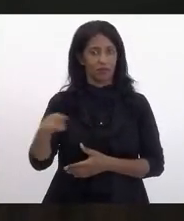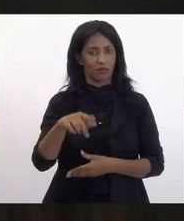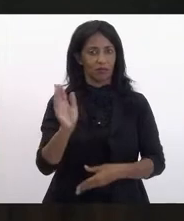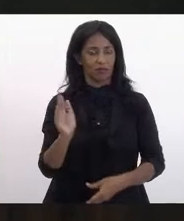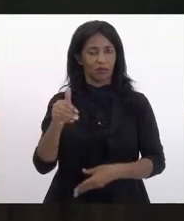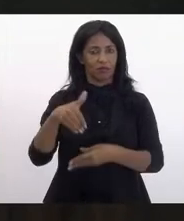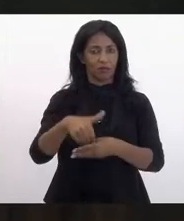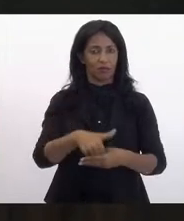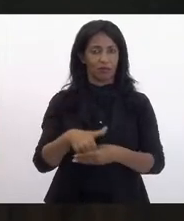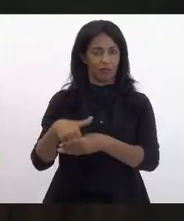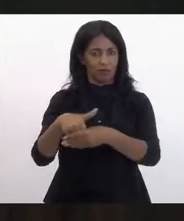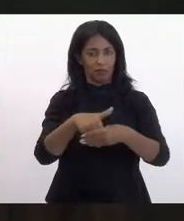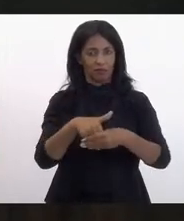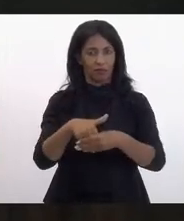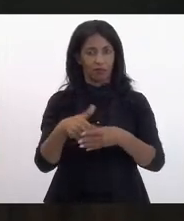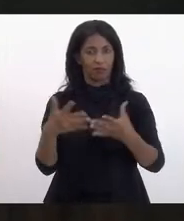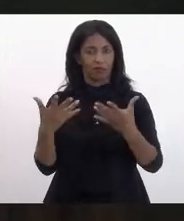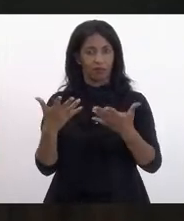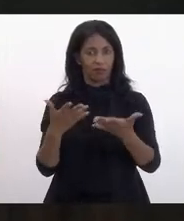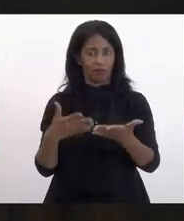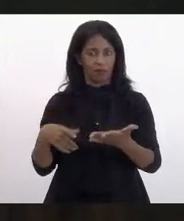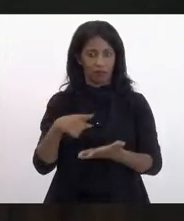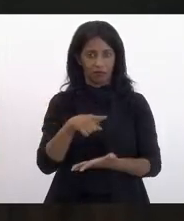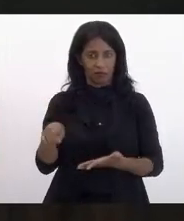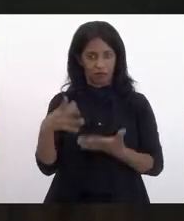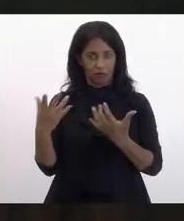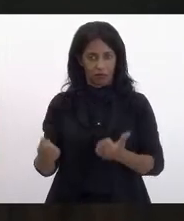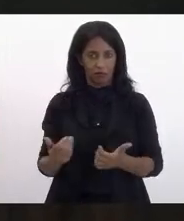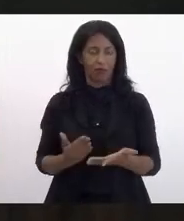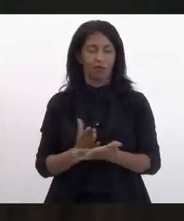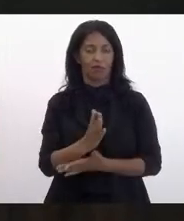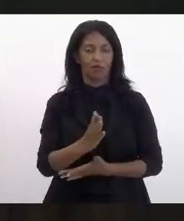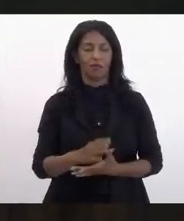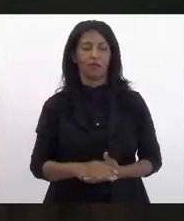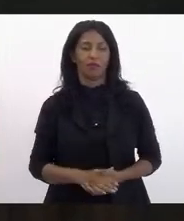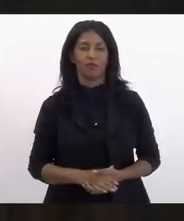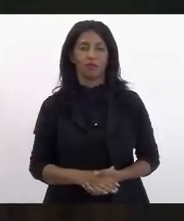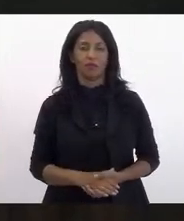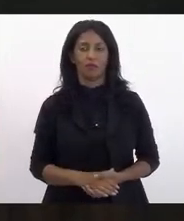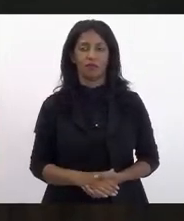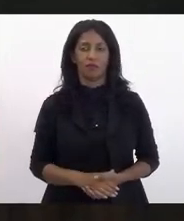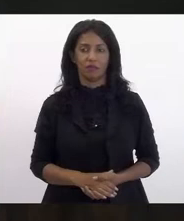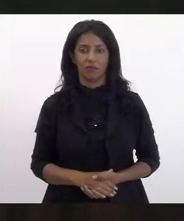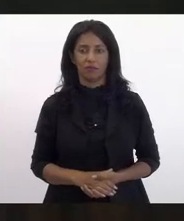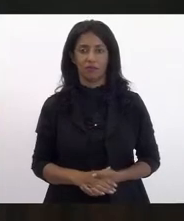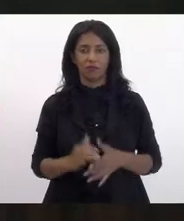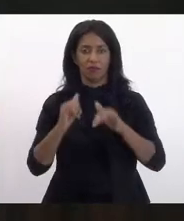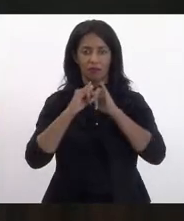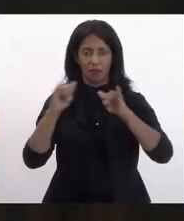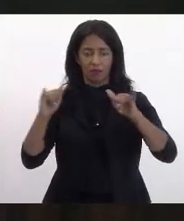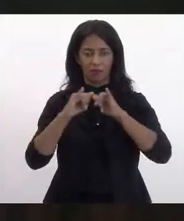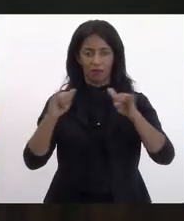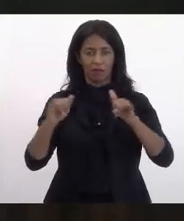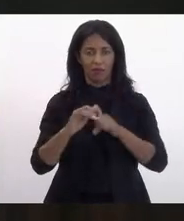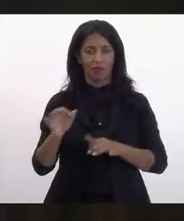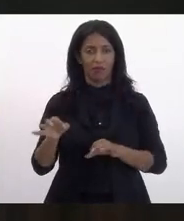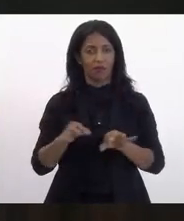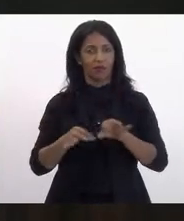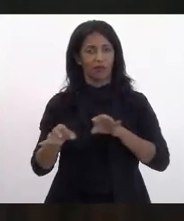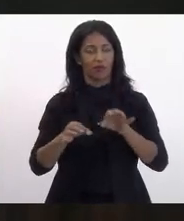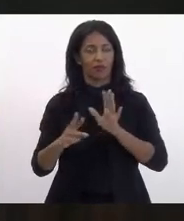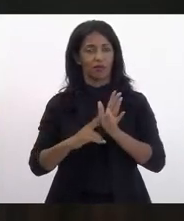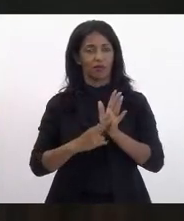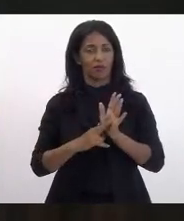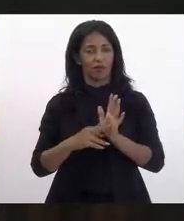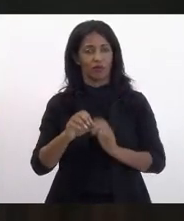discussão. Em votação, os seus que aprovam permaneçam como estão. Aprovado, vai a promulgação. Anuncio. Projeto de